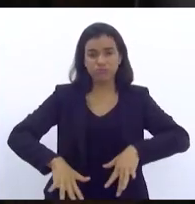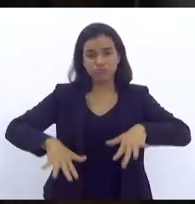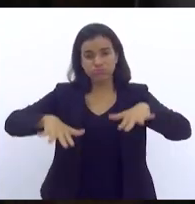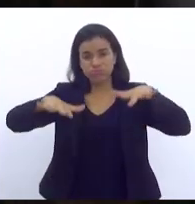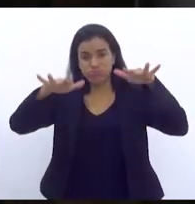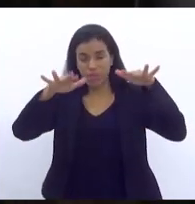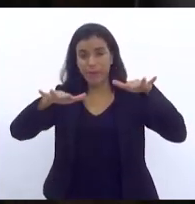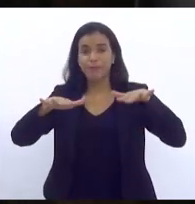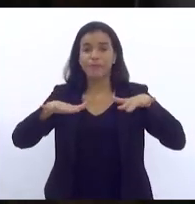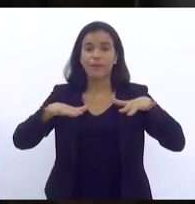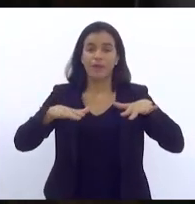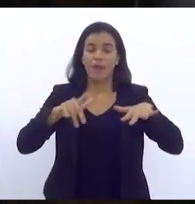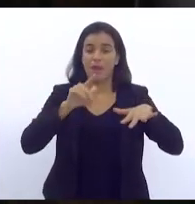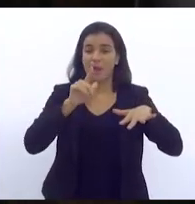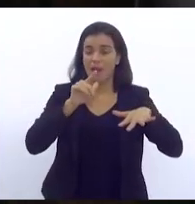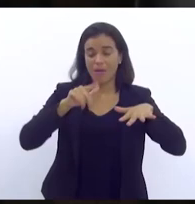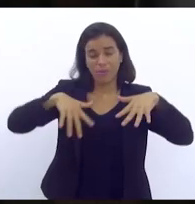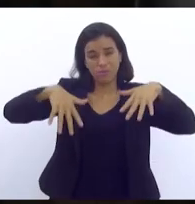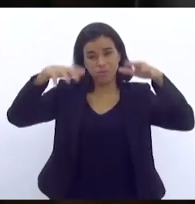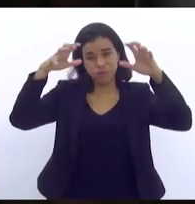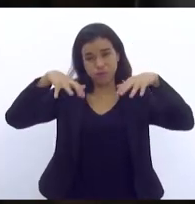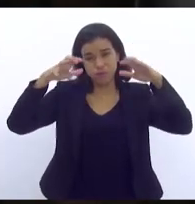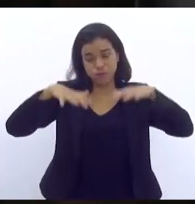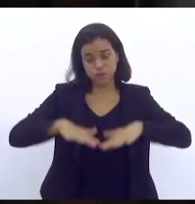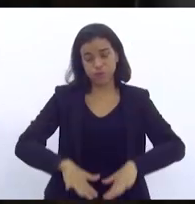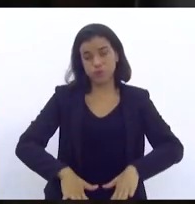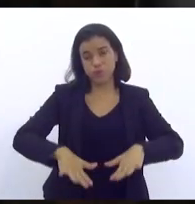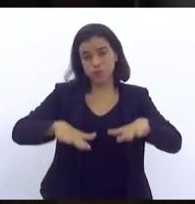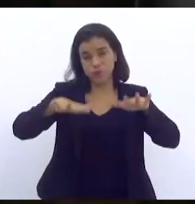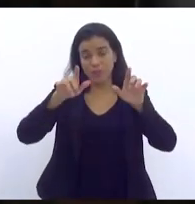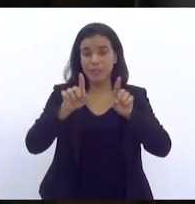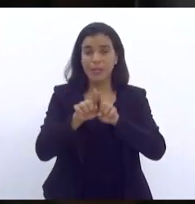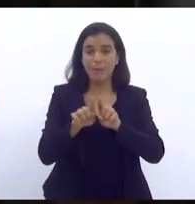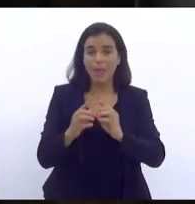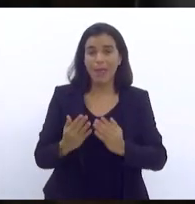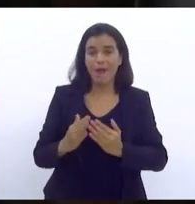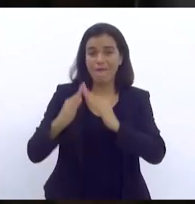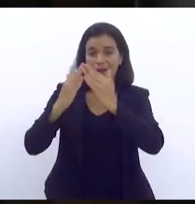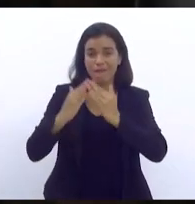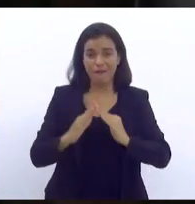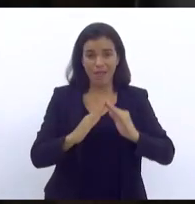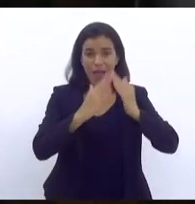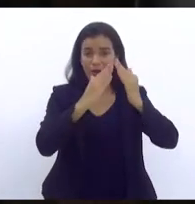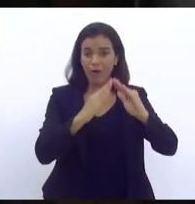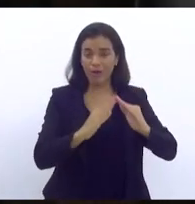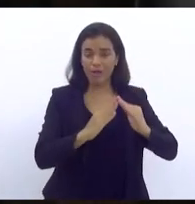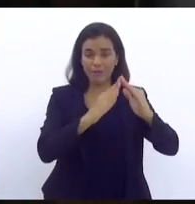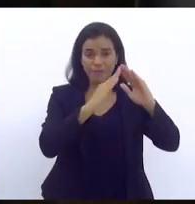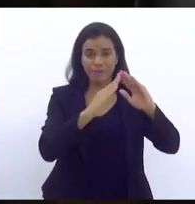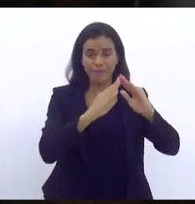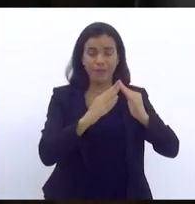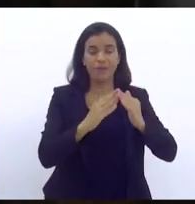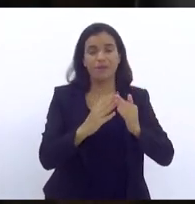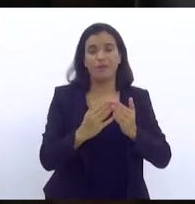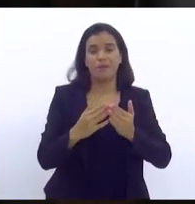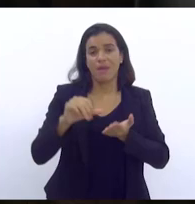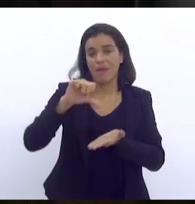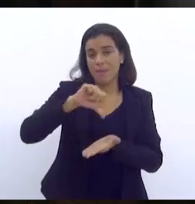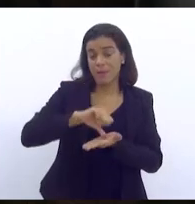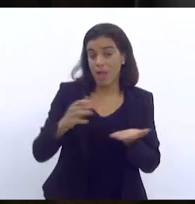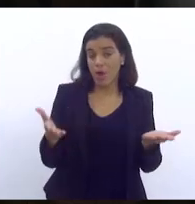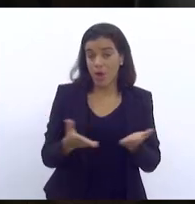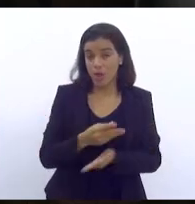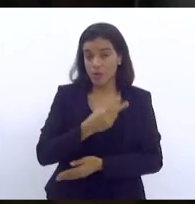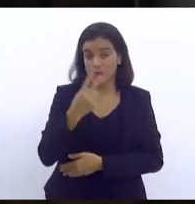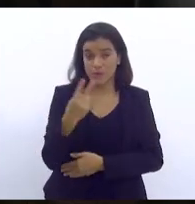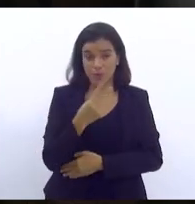afetados por alagamentos enchentes bem como as nossas favelas da capital Eh agora nesse segundo semestre